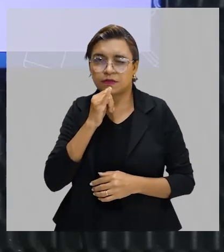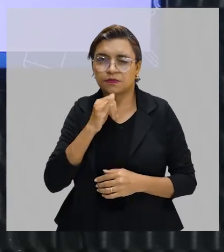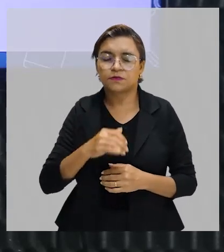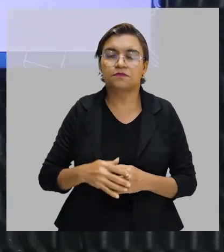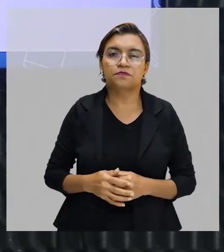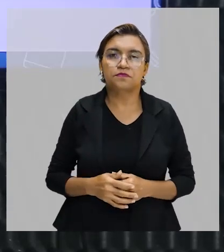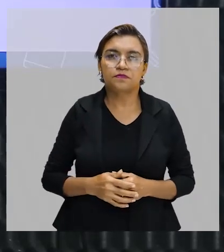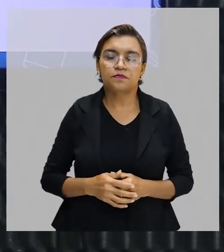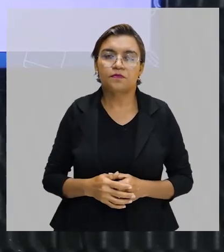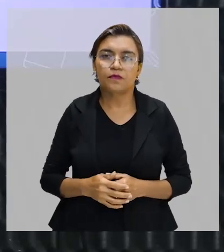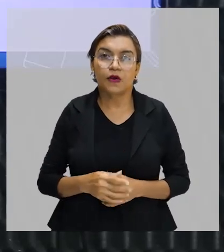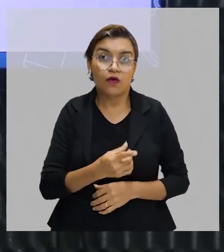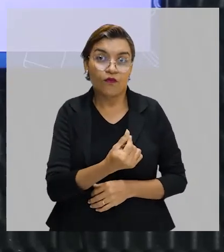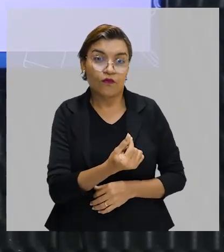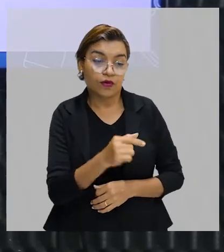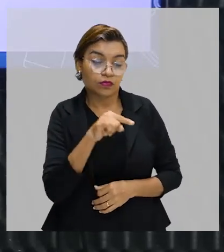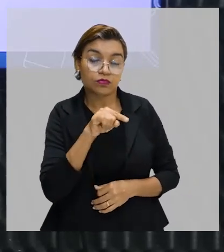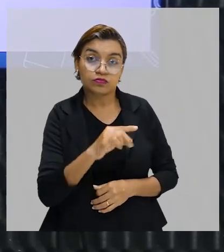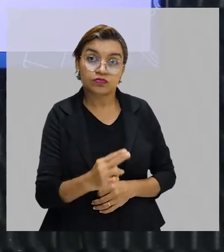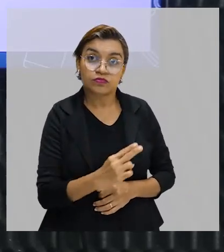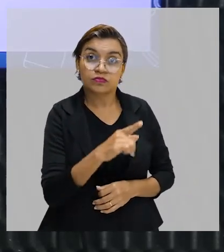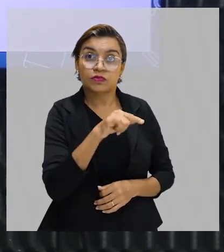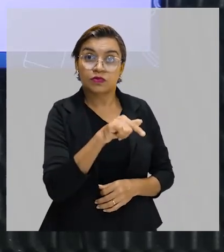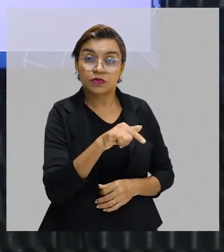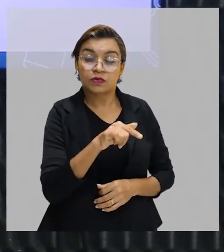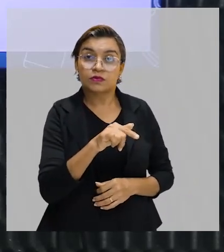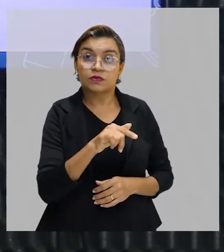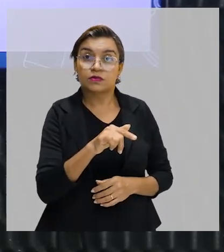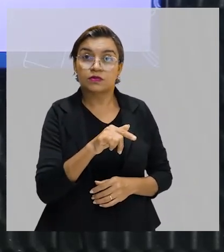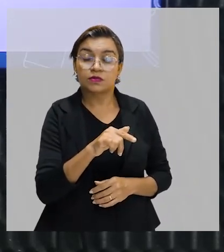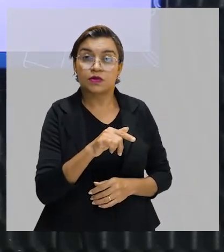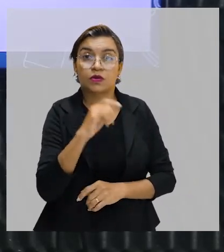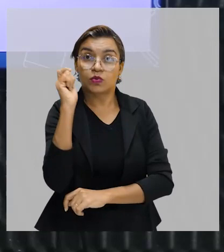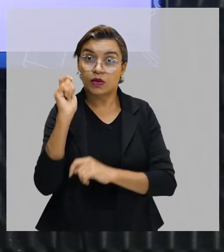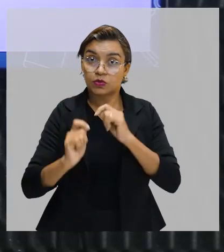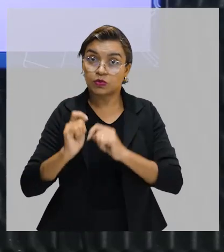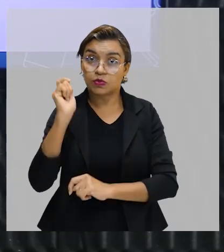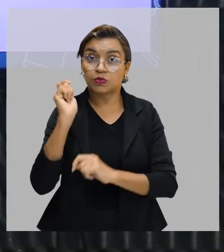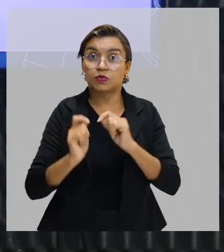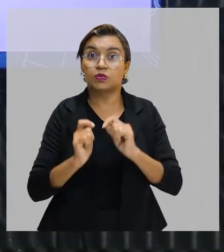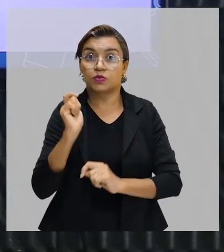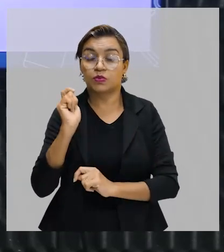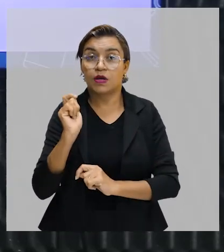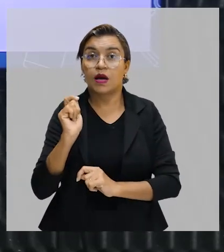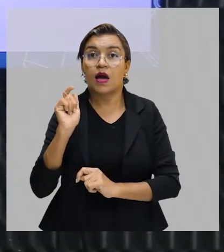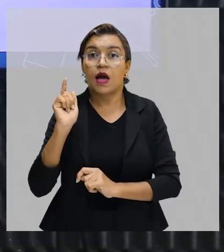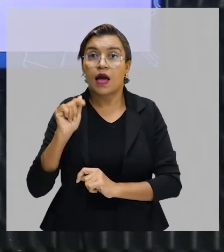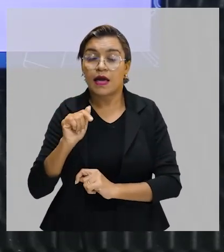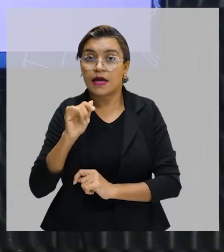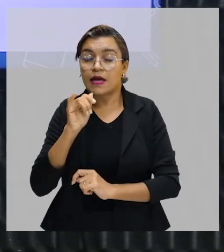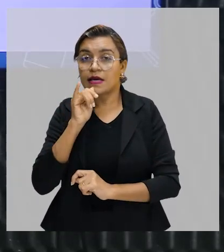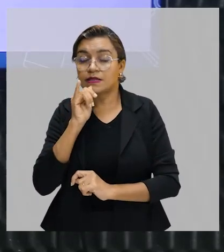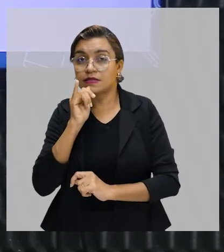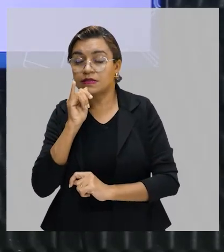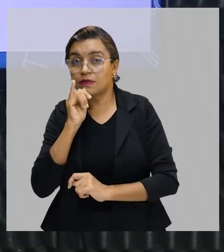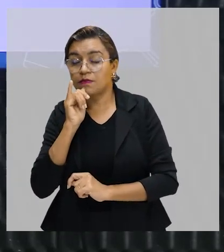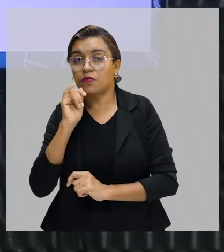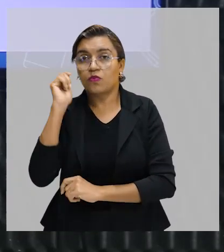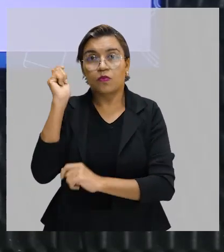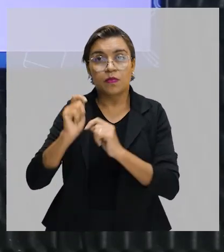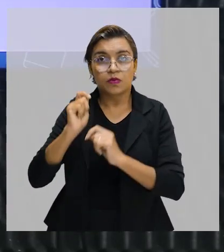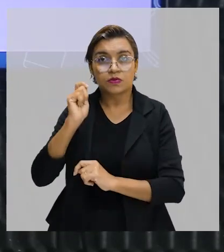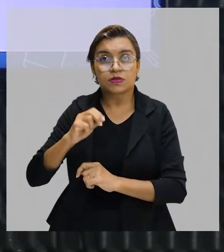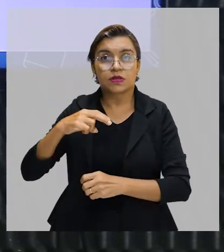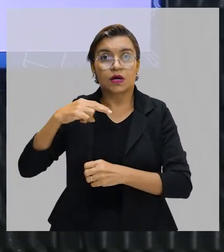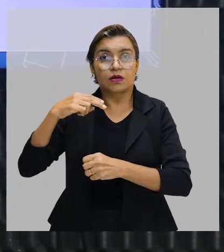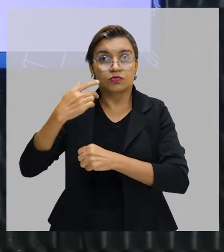né, custo-benefício, a eficiência de uma usina nuclear é muito maior do que uma hidrelétrica, tá